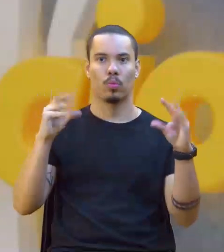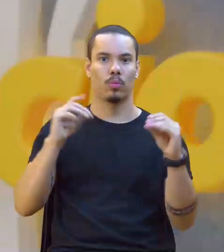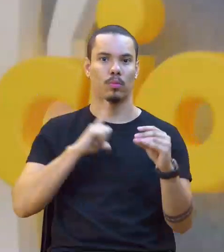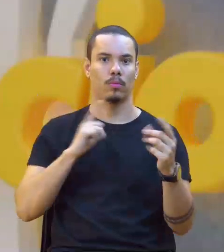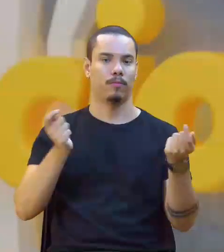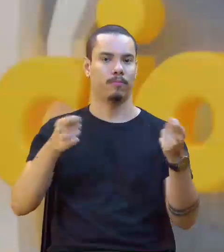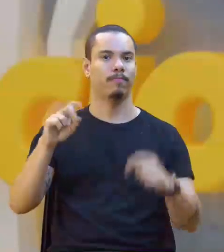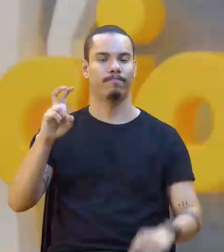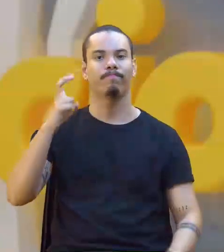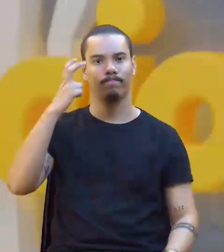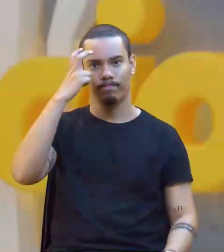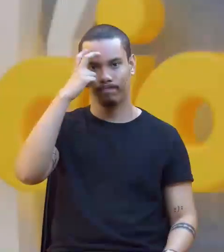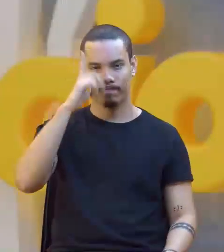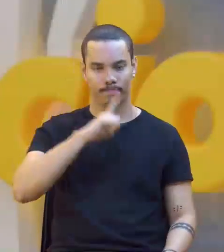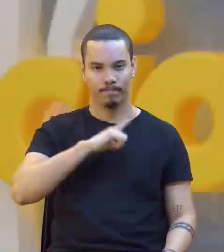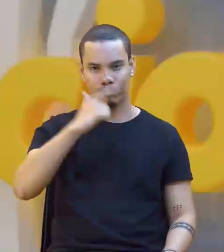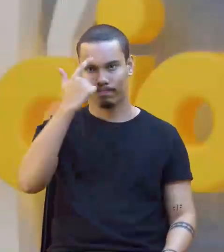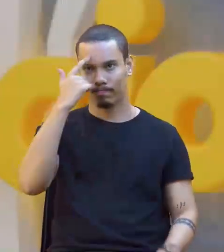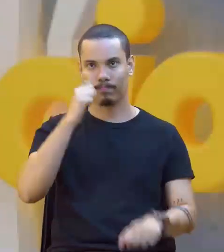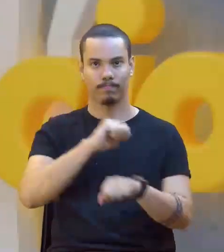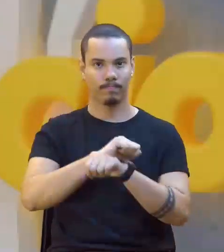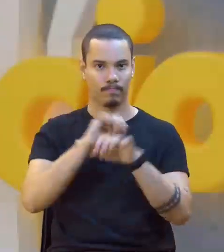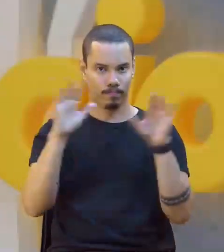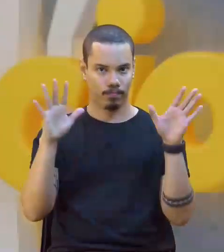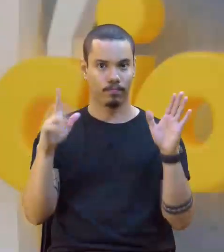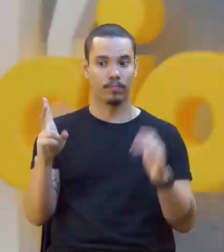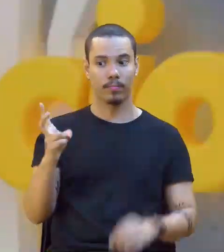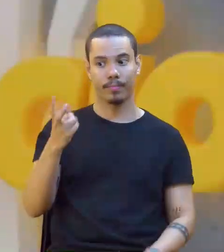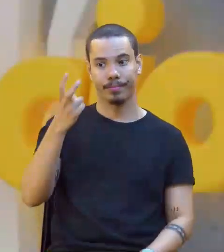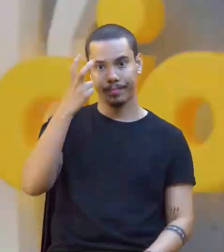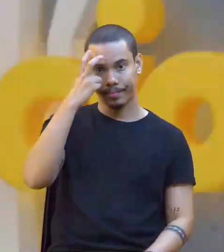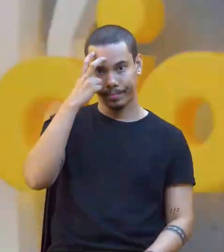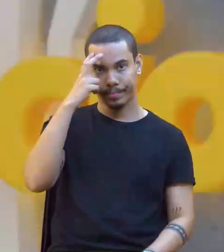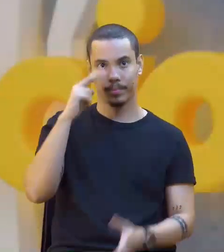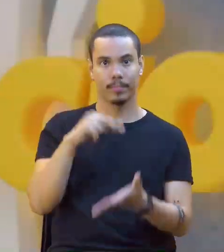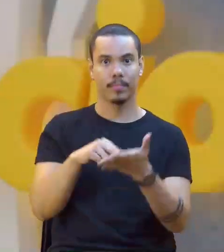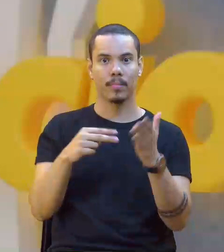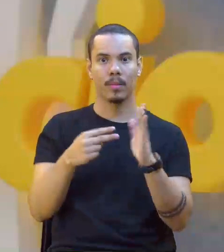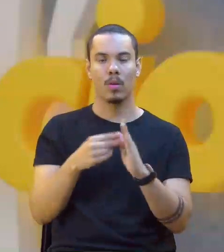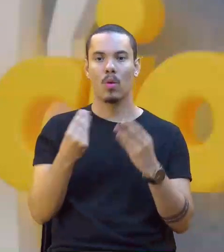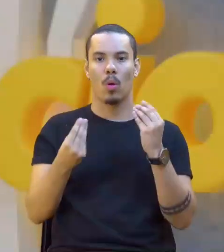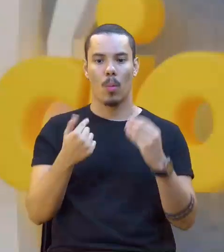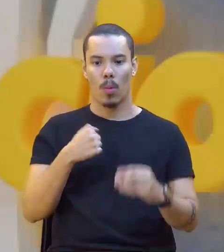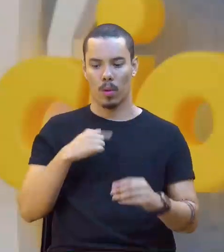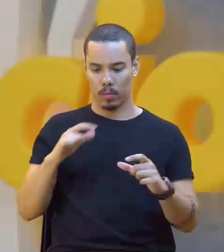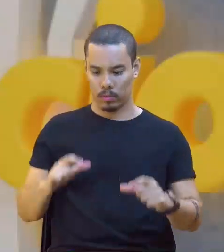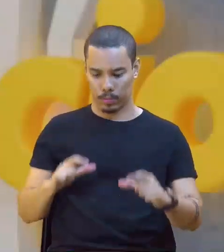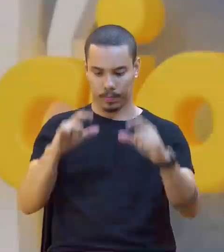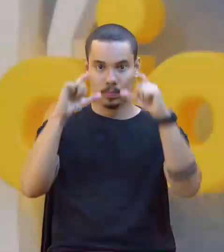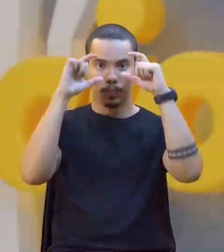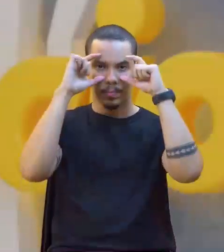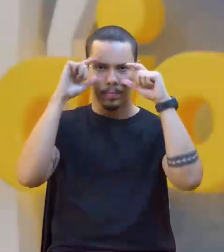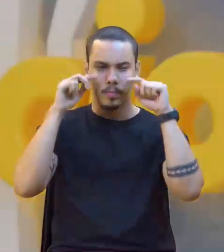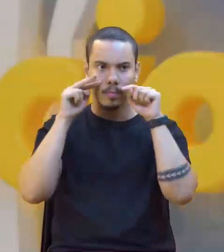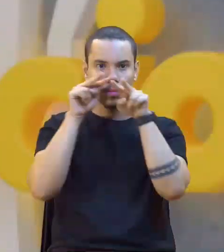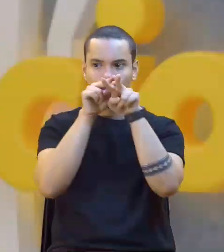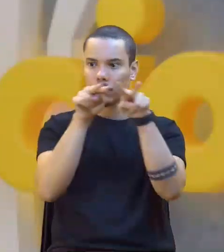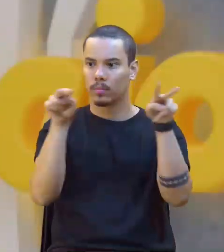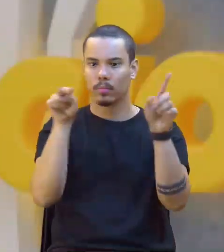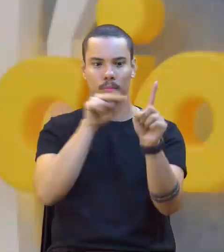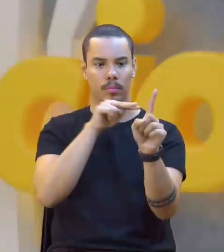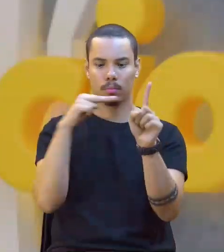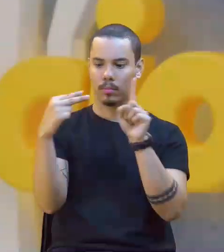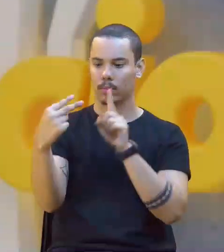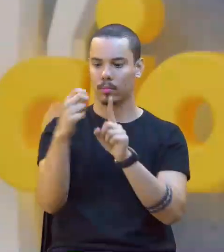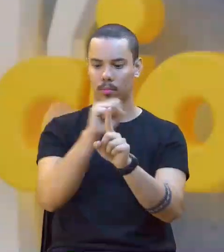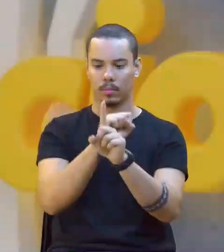tá bom? Que fique claro. E essa cultura são os meus óculos. A partir deles, eu vou enxergar o meu mundo social,